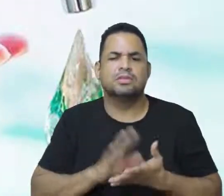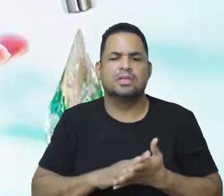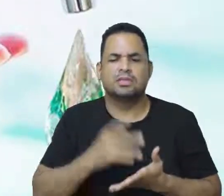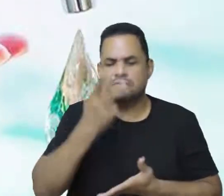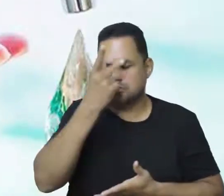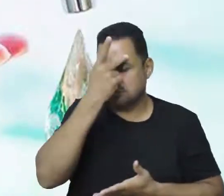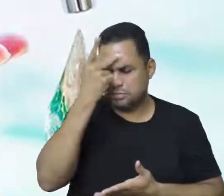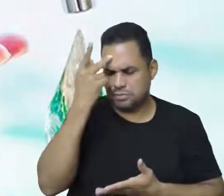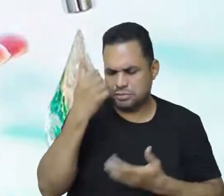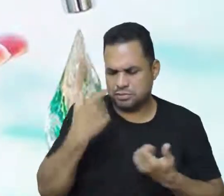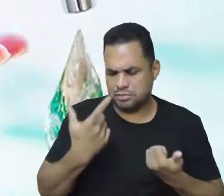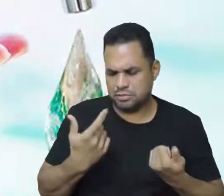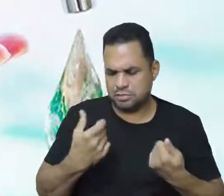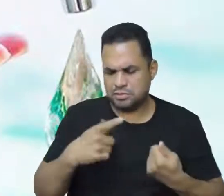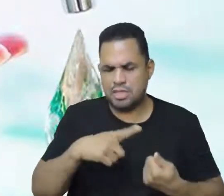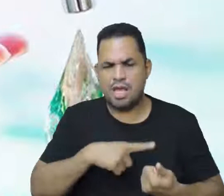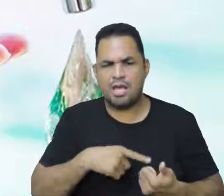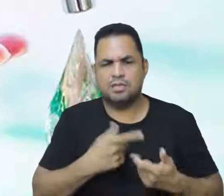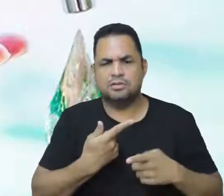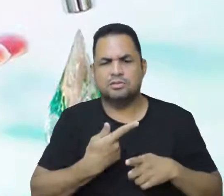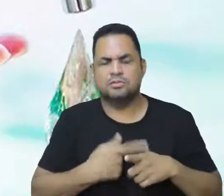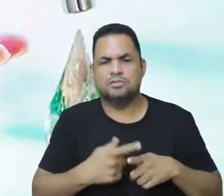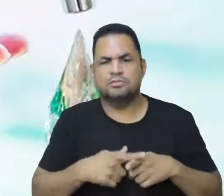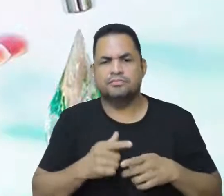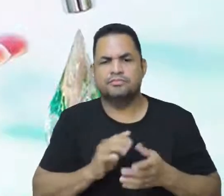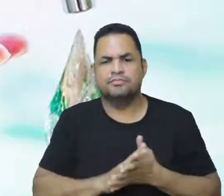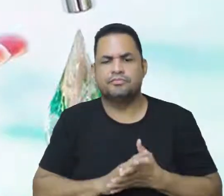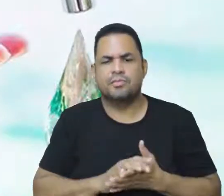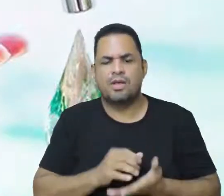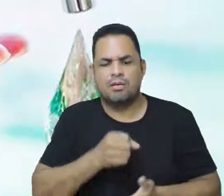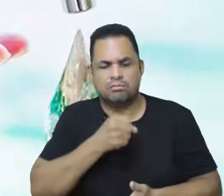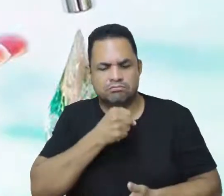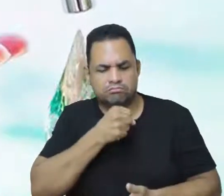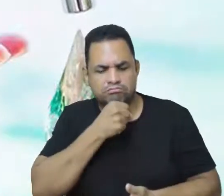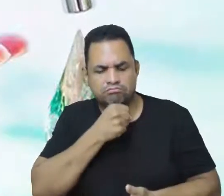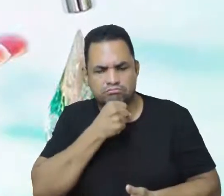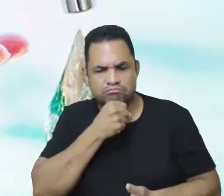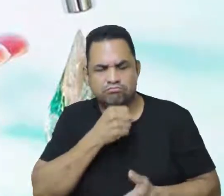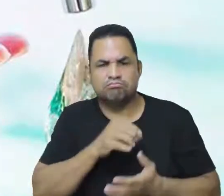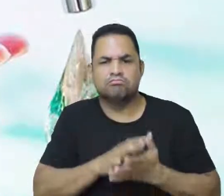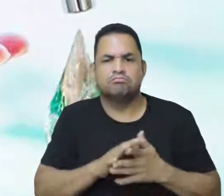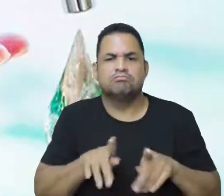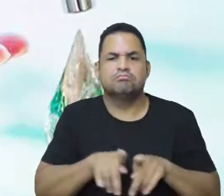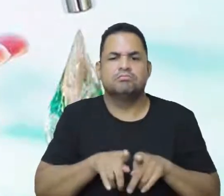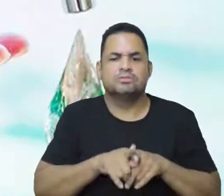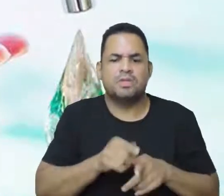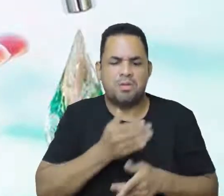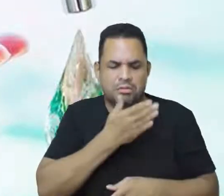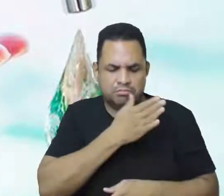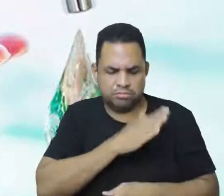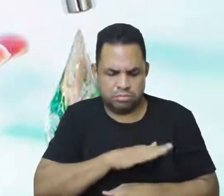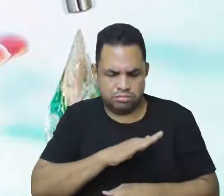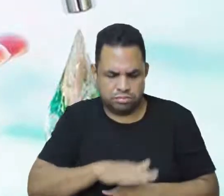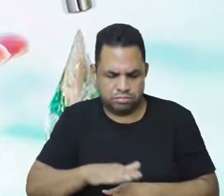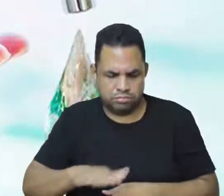mais suscetíveis a isso? São os idosos e as